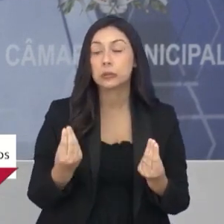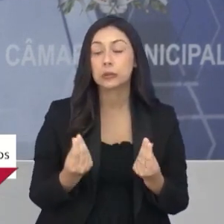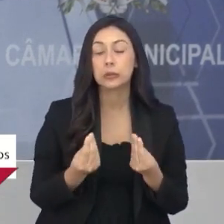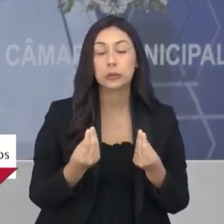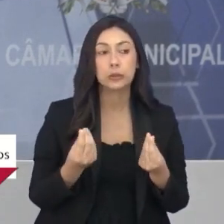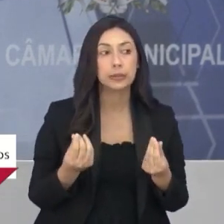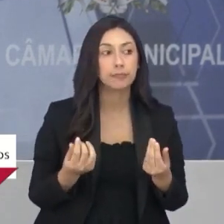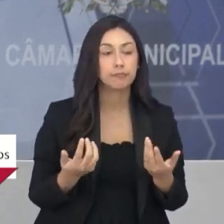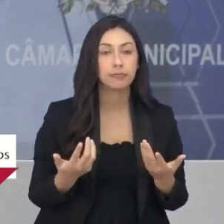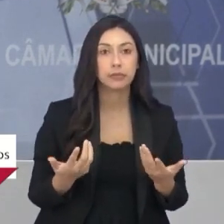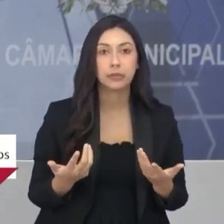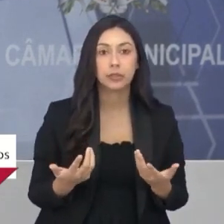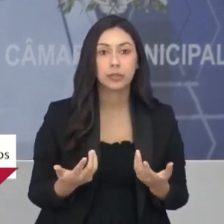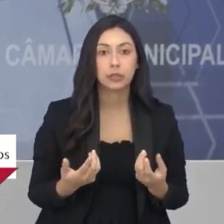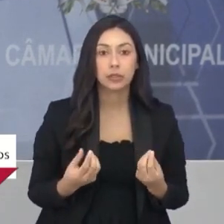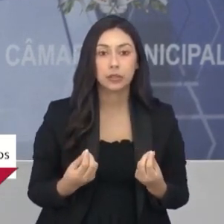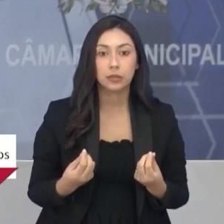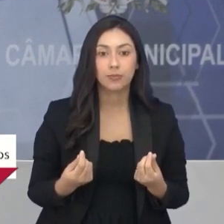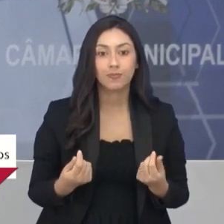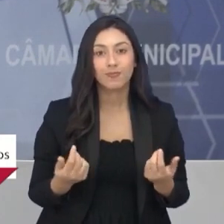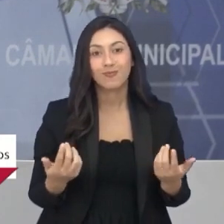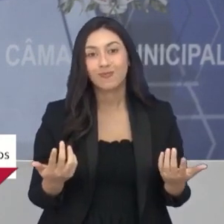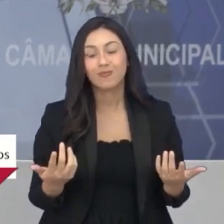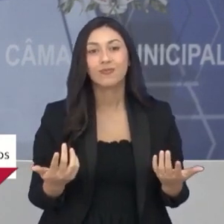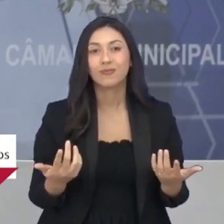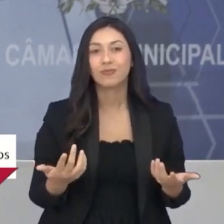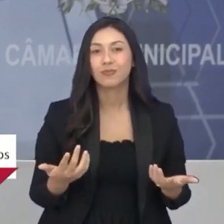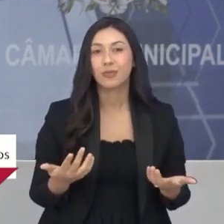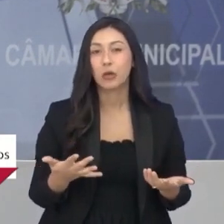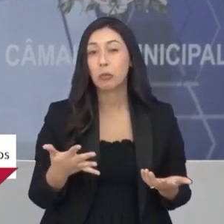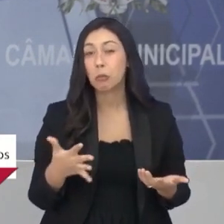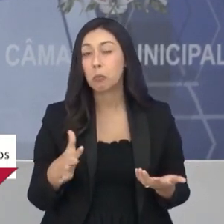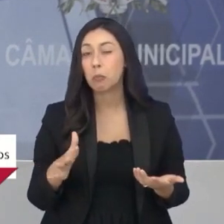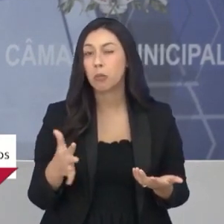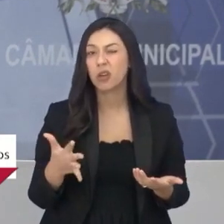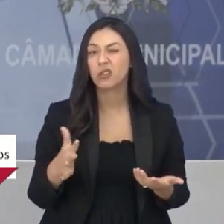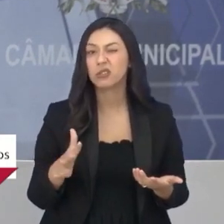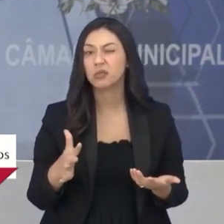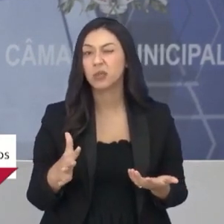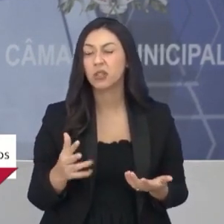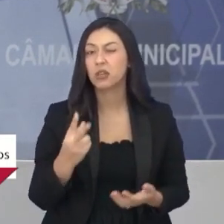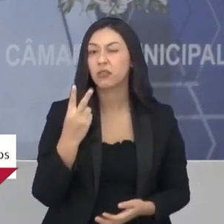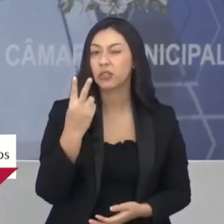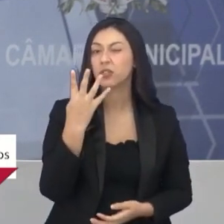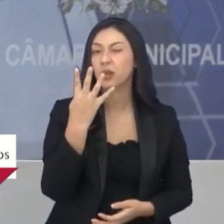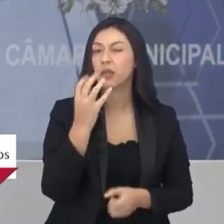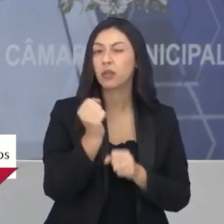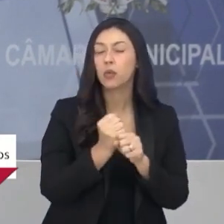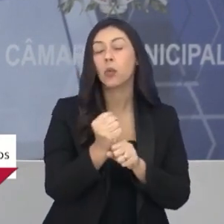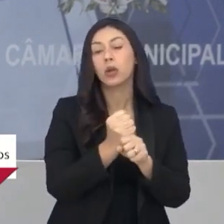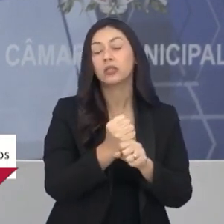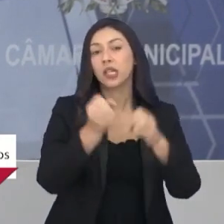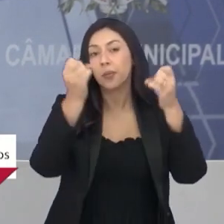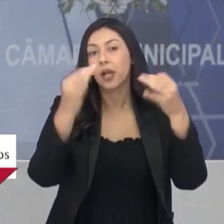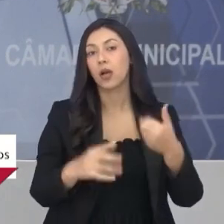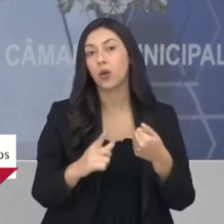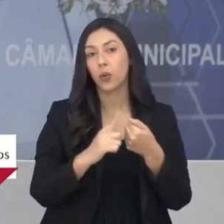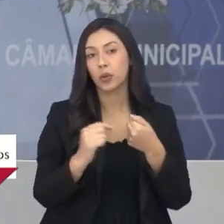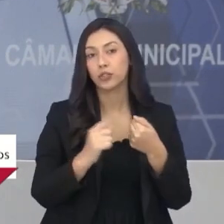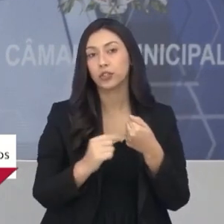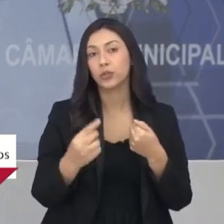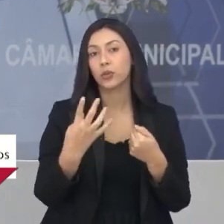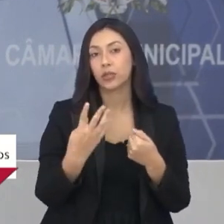se eh já se faz quase faz qu quase 24 anos que se fala do artigo 42 o